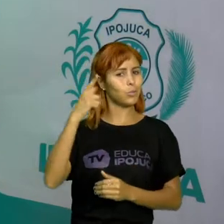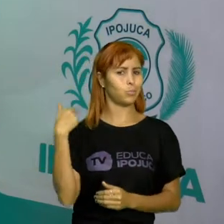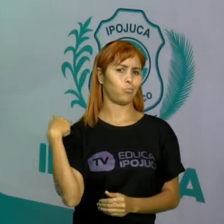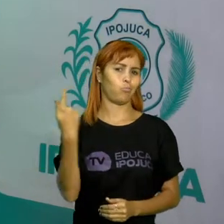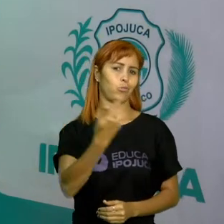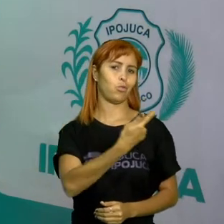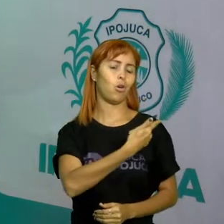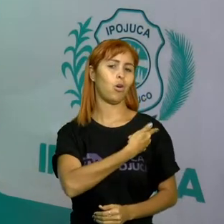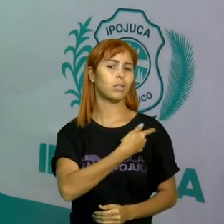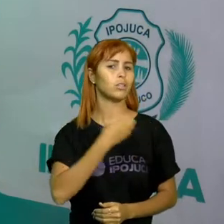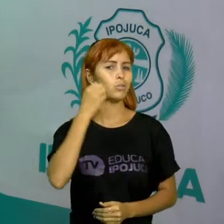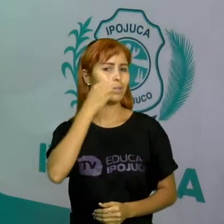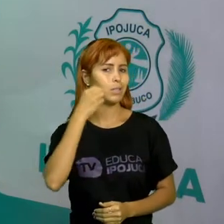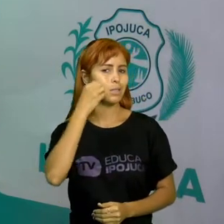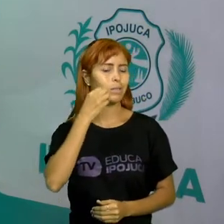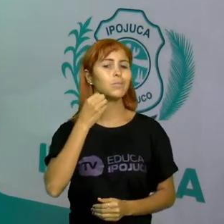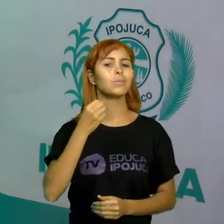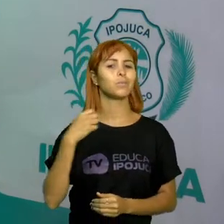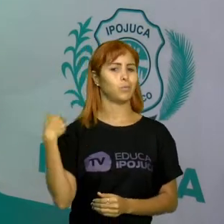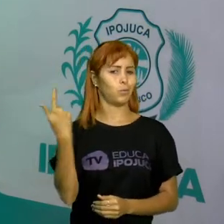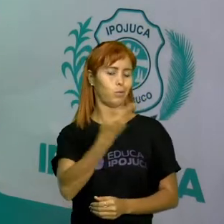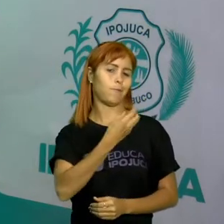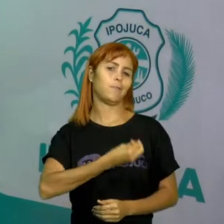nosso dia a dia? O que a gente traz de lição?